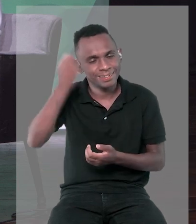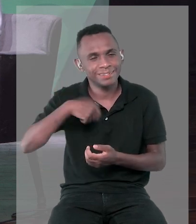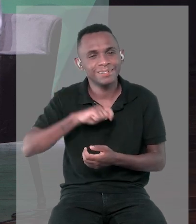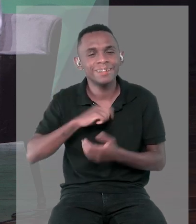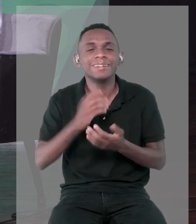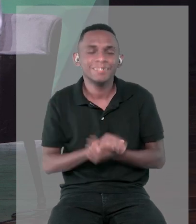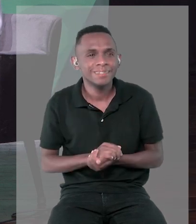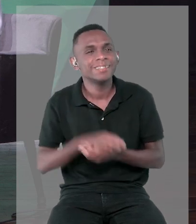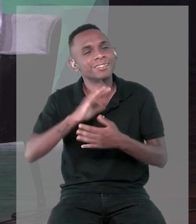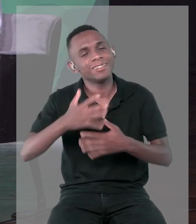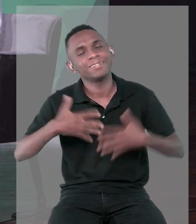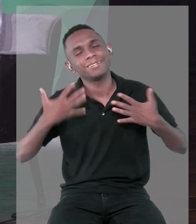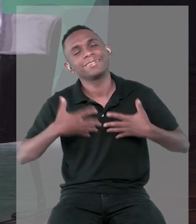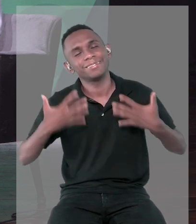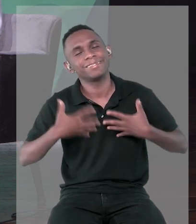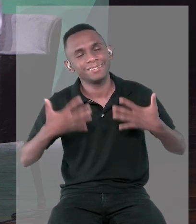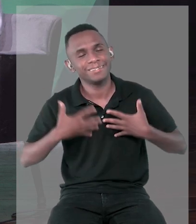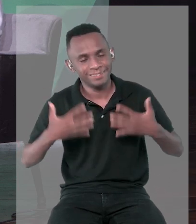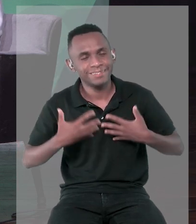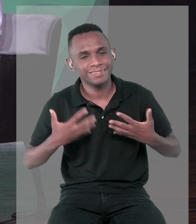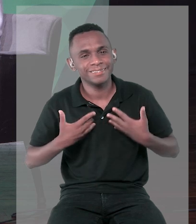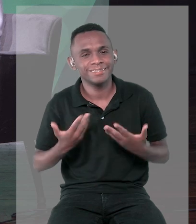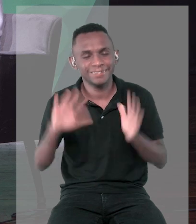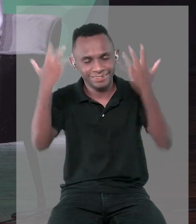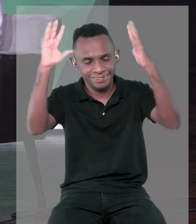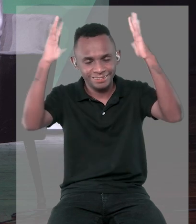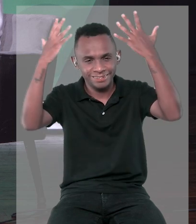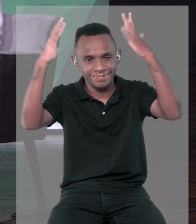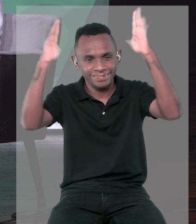Eduardo, a gente se divertiu muito.